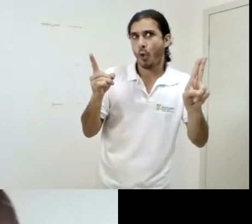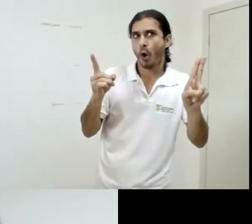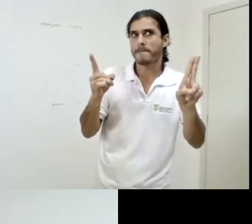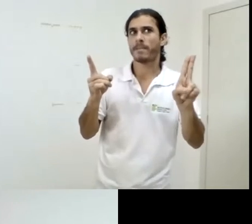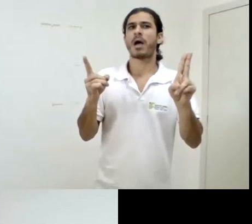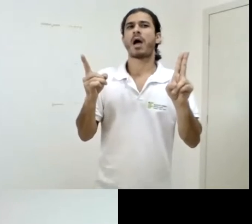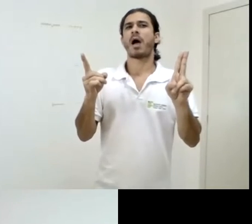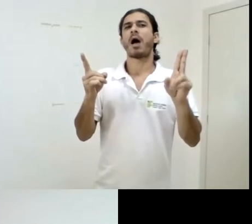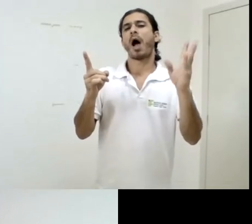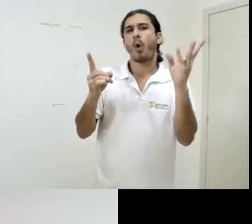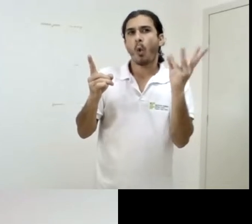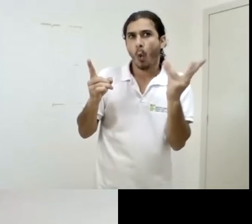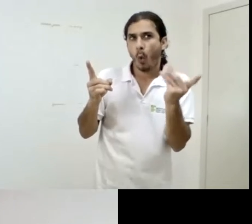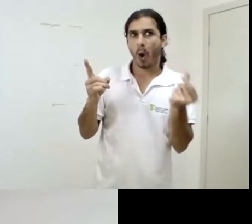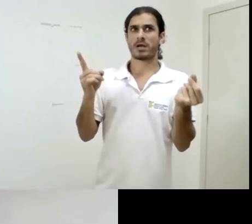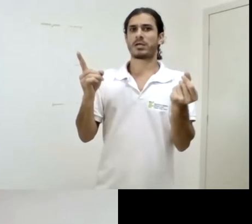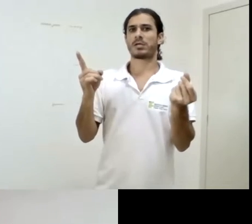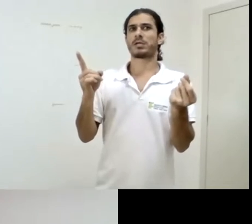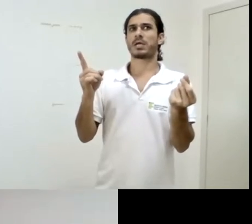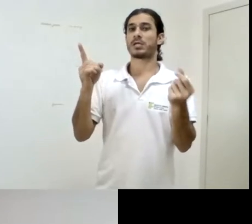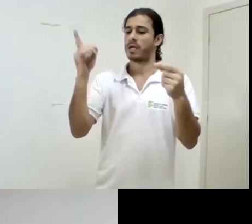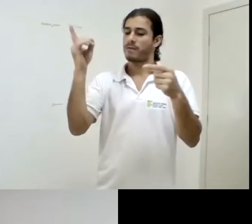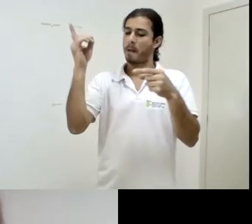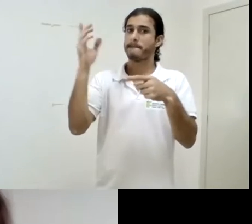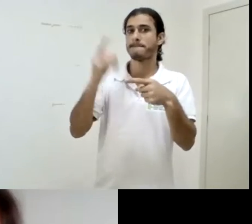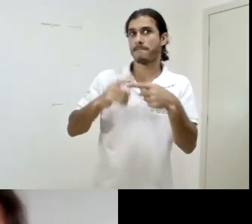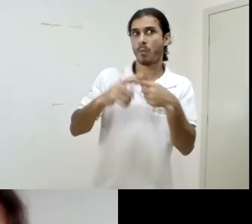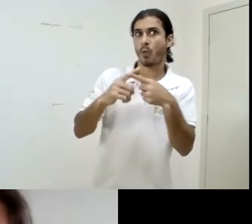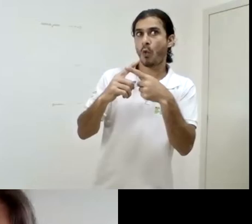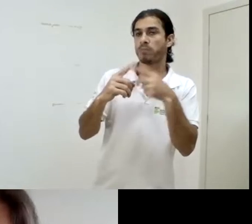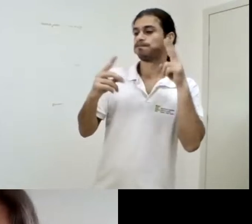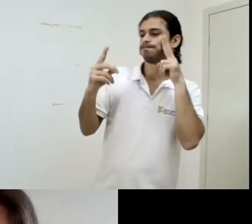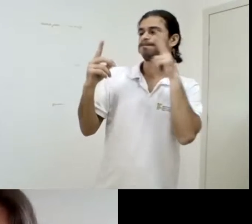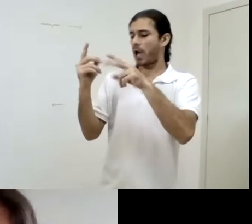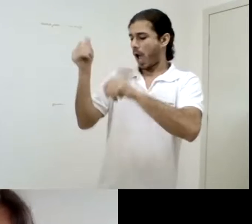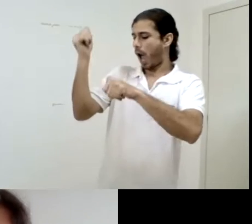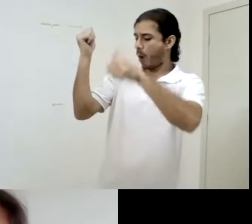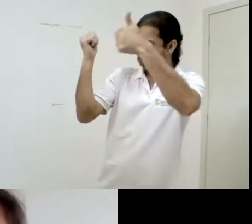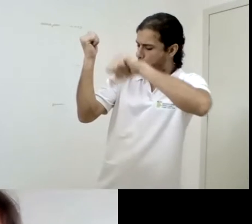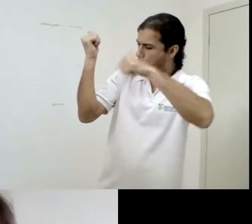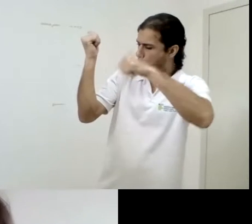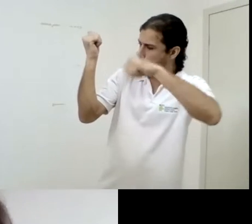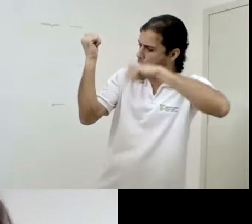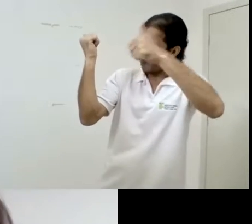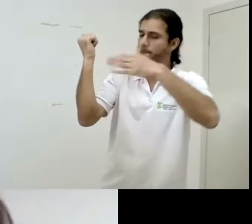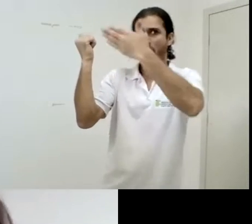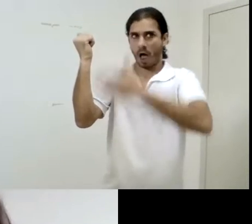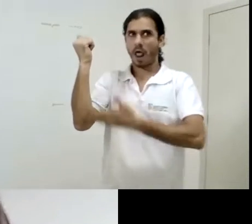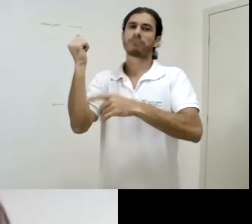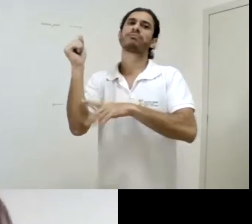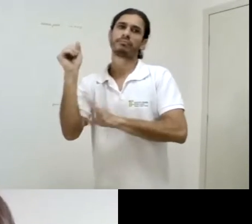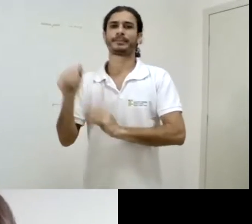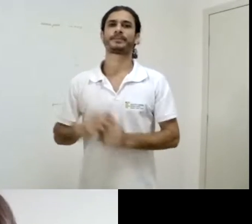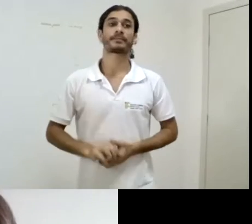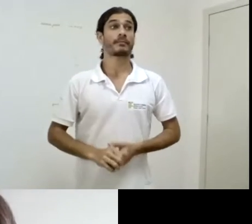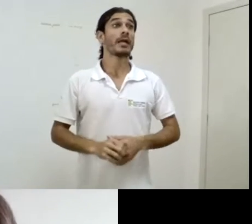confusão. É, porque eu estou falando aqui como a questão é da educação, e educação em ciências humanas, mas ciências